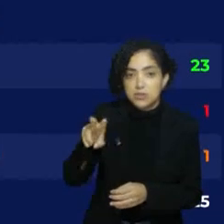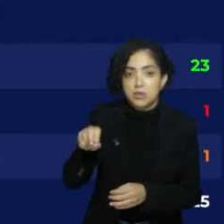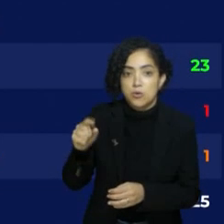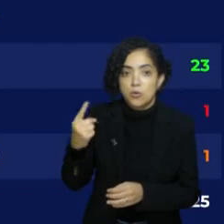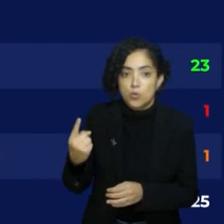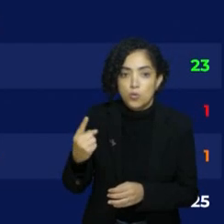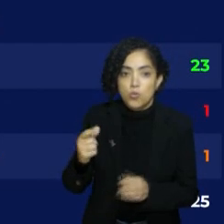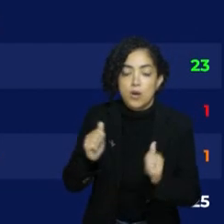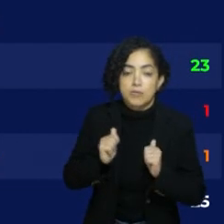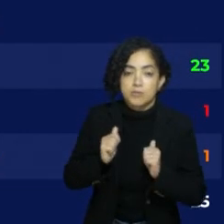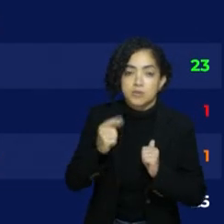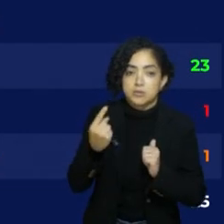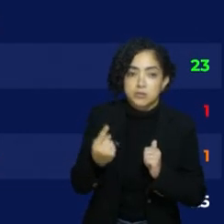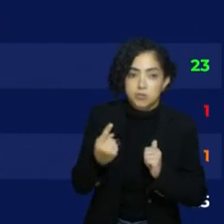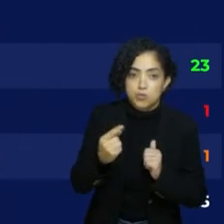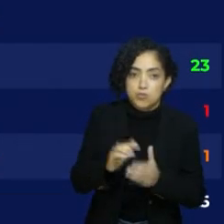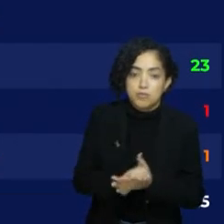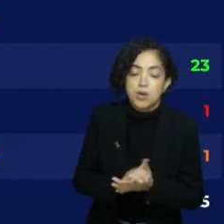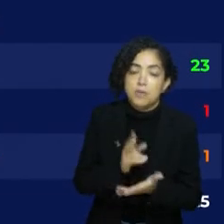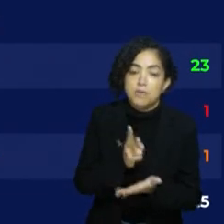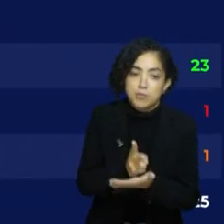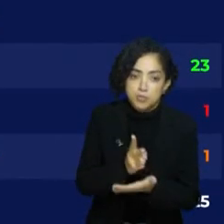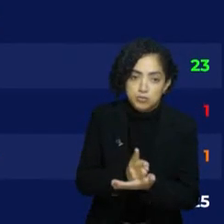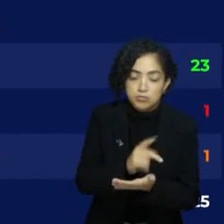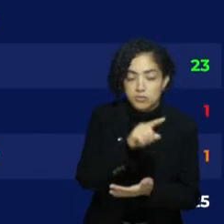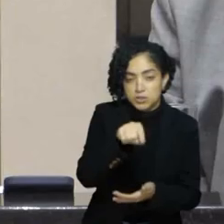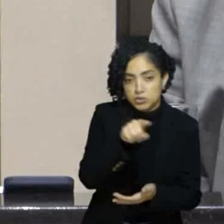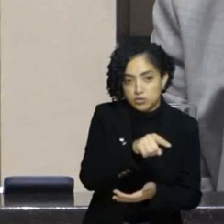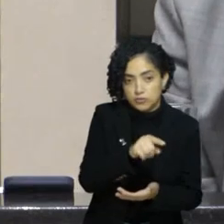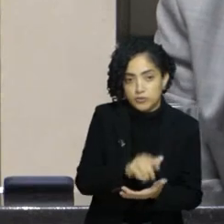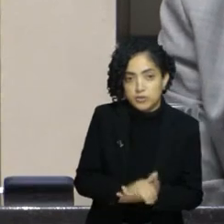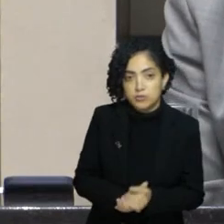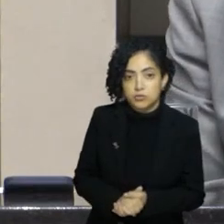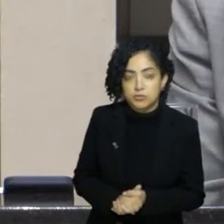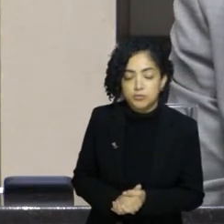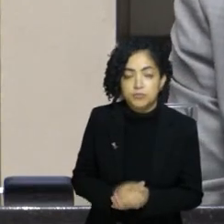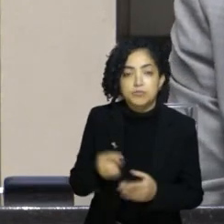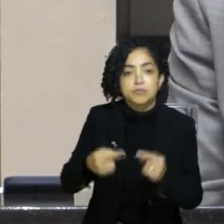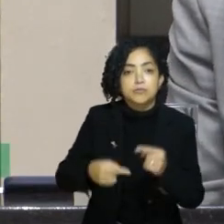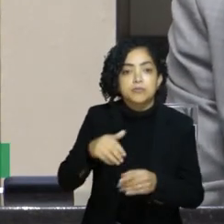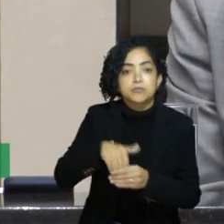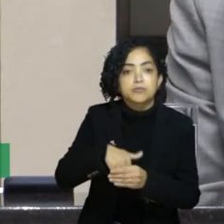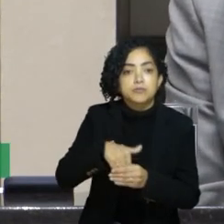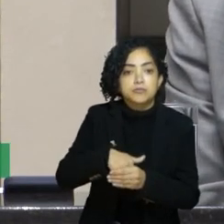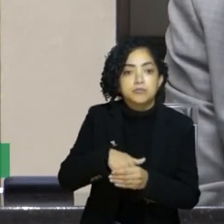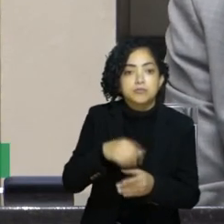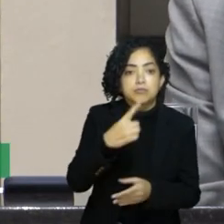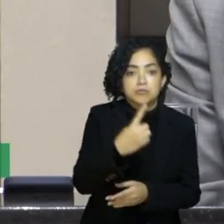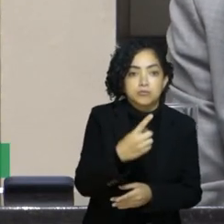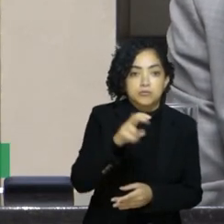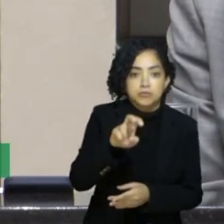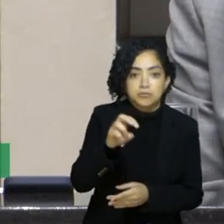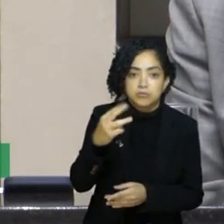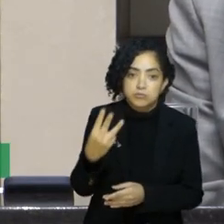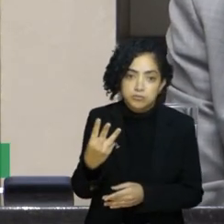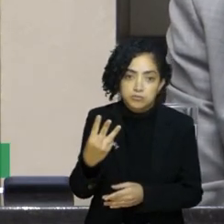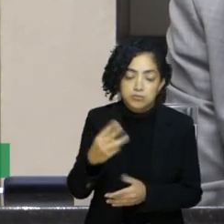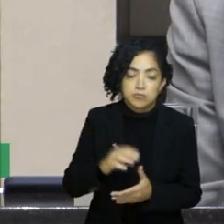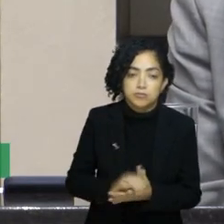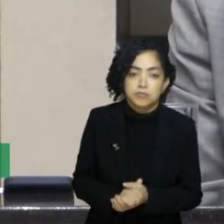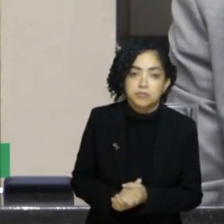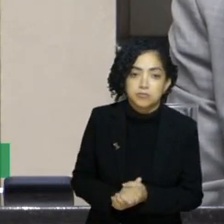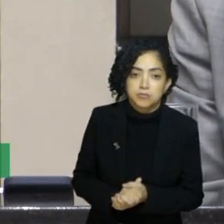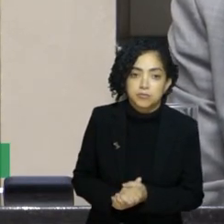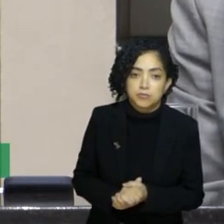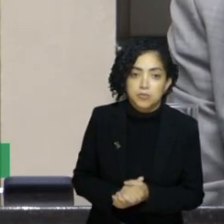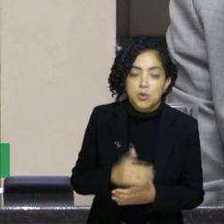1 abstenção. Está mantido o veto. Discussão e votação em turno único da mensagem de veto 153/2023, autoria.